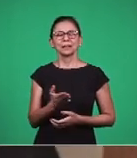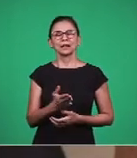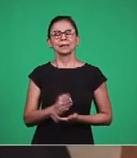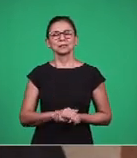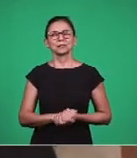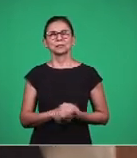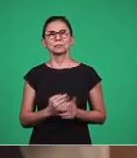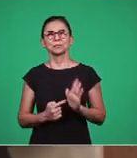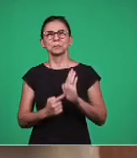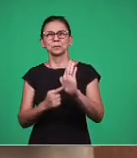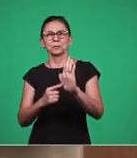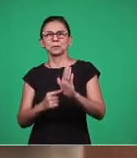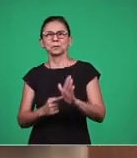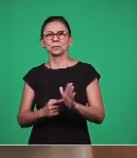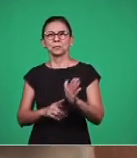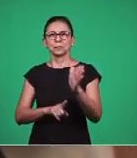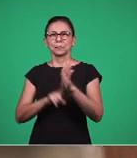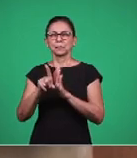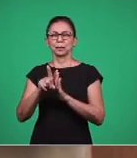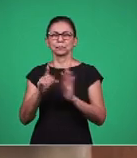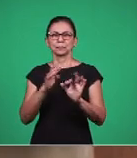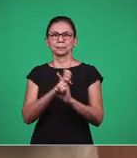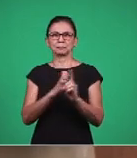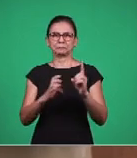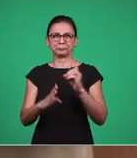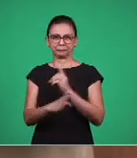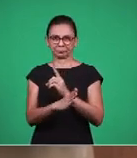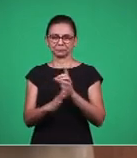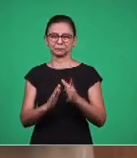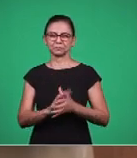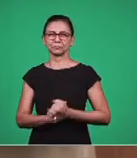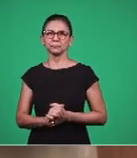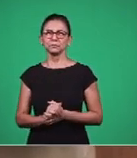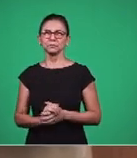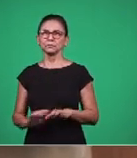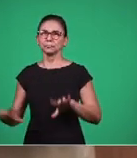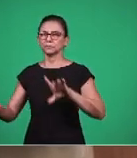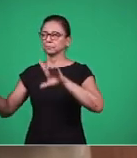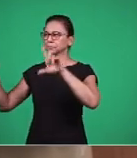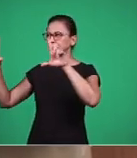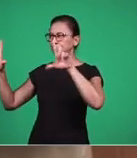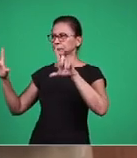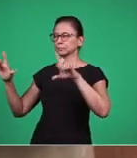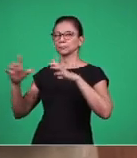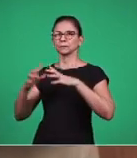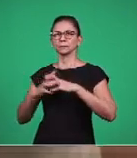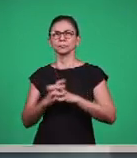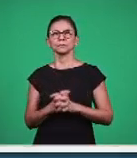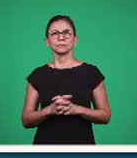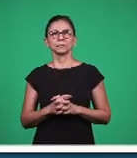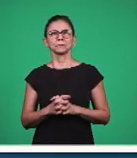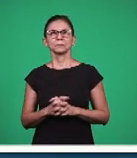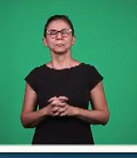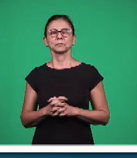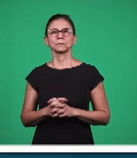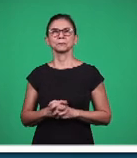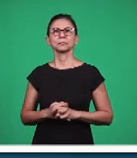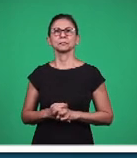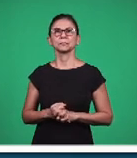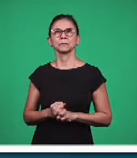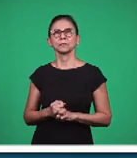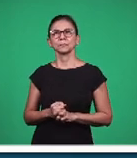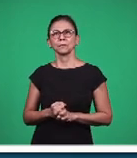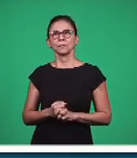primeira pergunta dessa escola bíblica dominical, que está aqui para todas as igrejas. Lendo